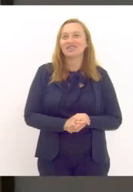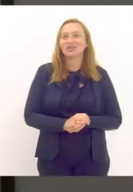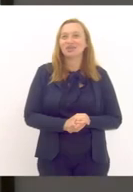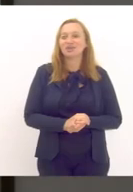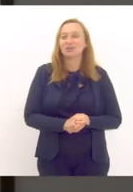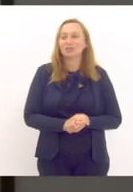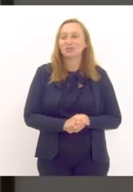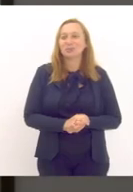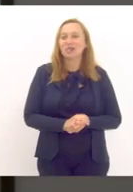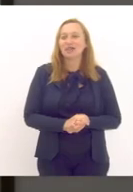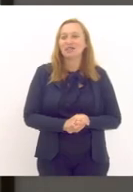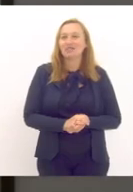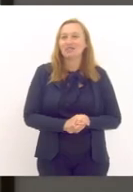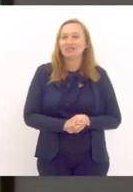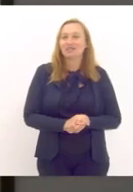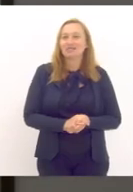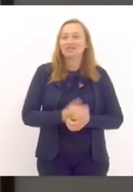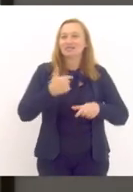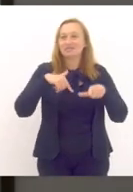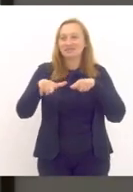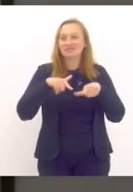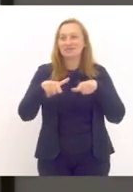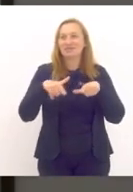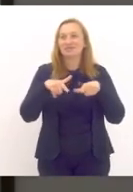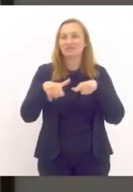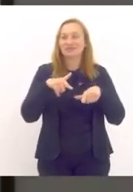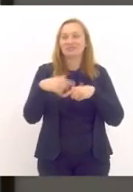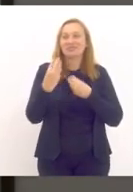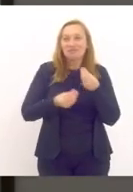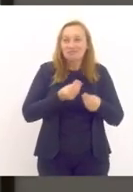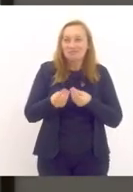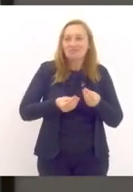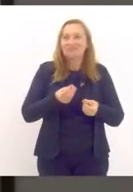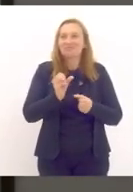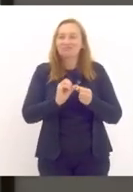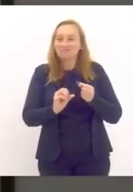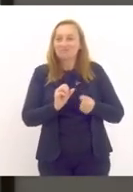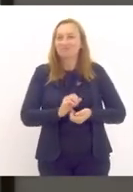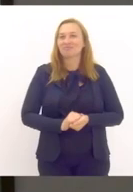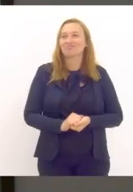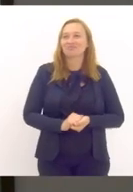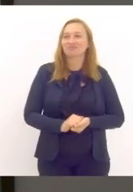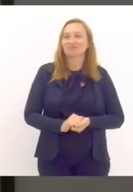participações especiais. Nós trabalhávamos com uma projeção, quando foi feita...